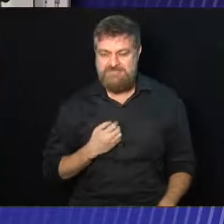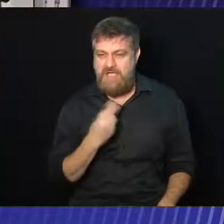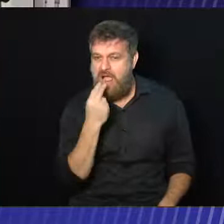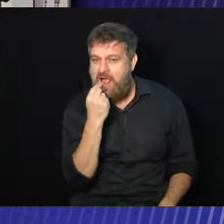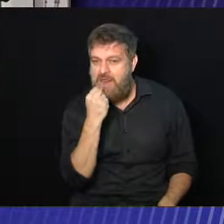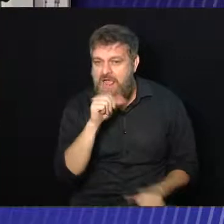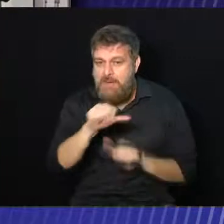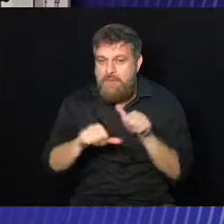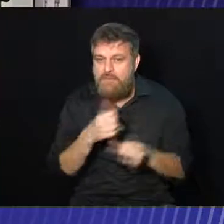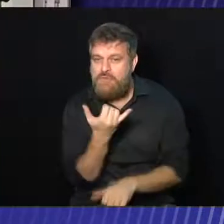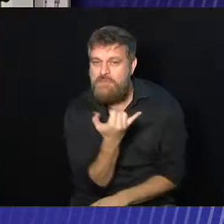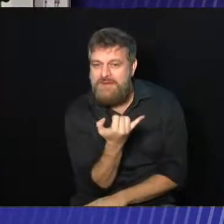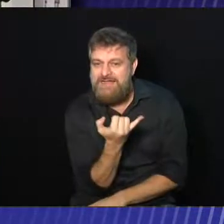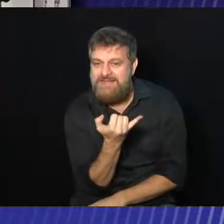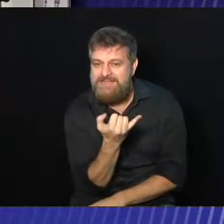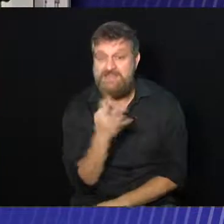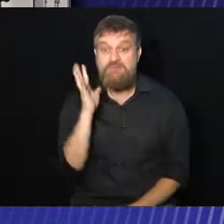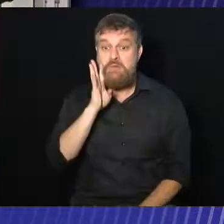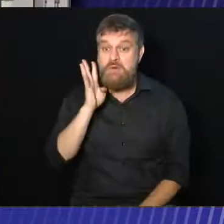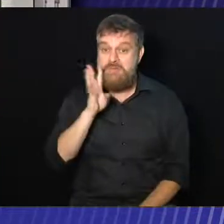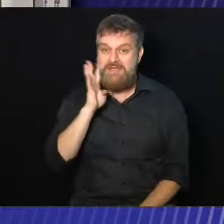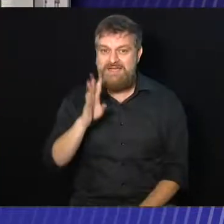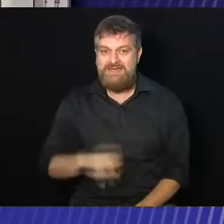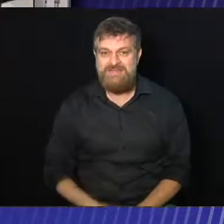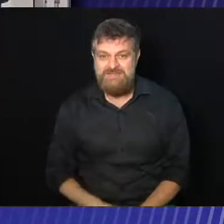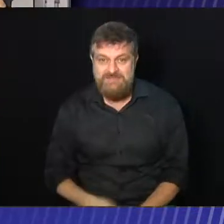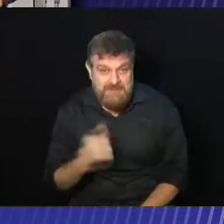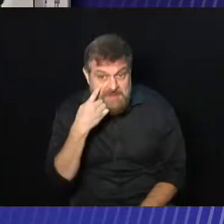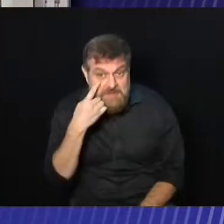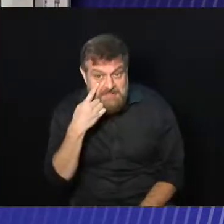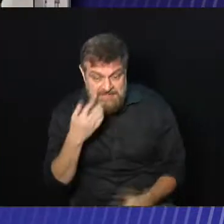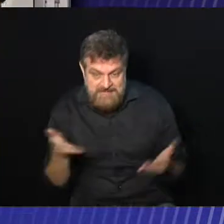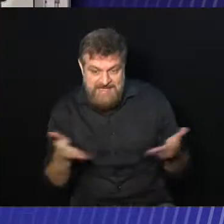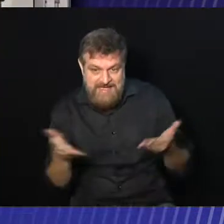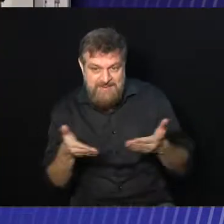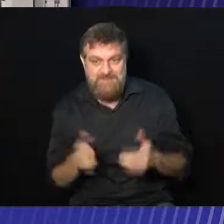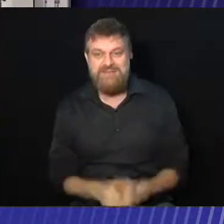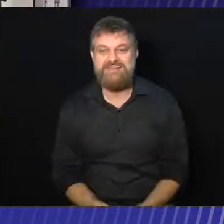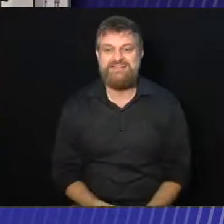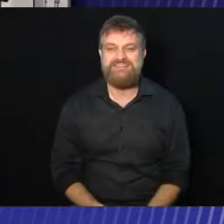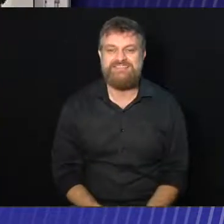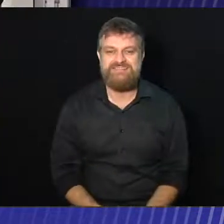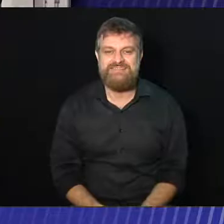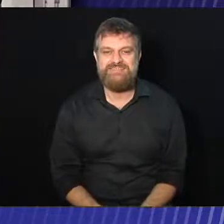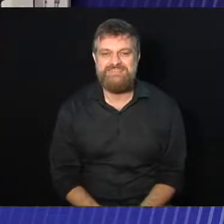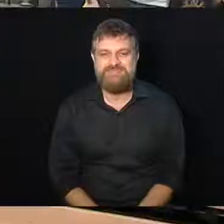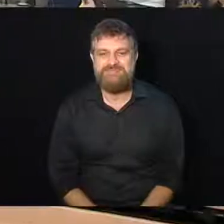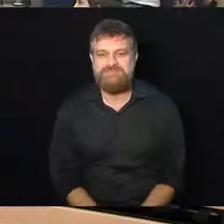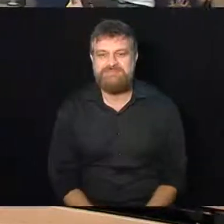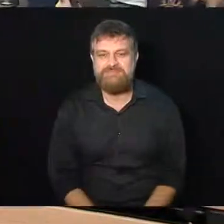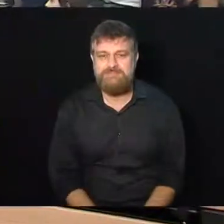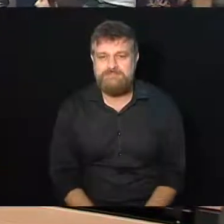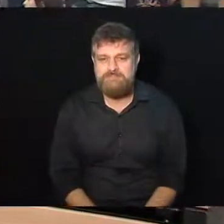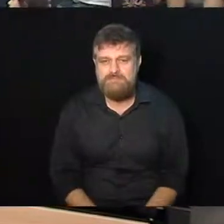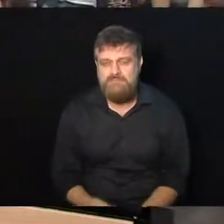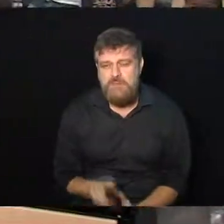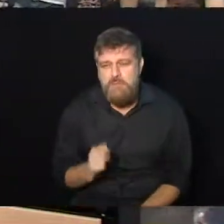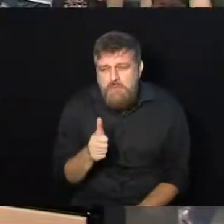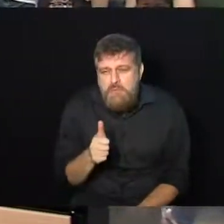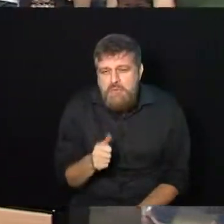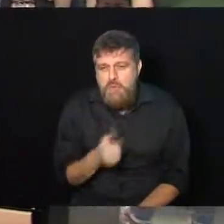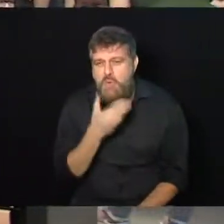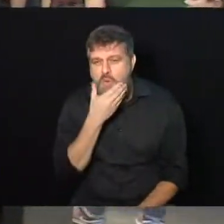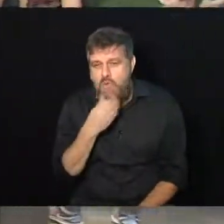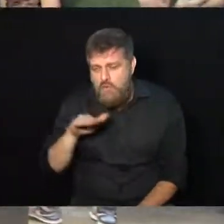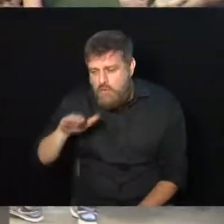a caneta. Foi bem bacana, viu, Gabriel? Vamos acompanhar então essa reportagem. Aos poucos, meninos e